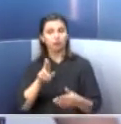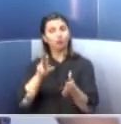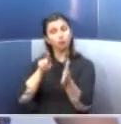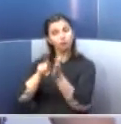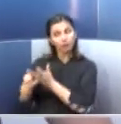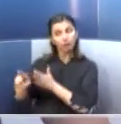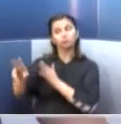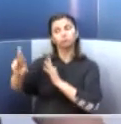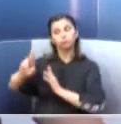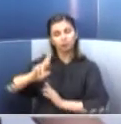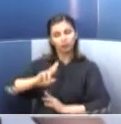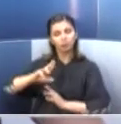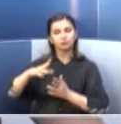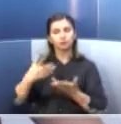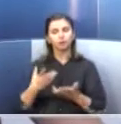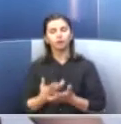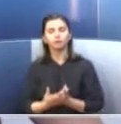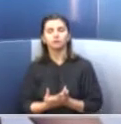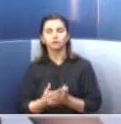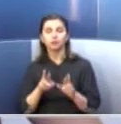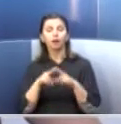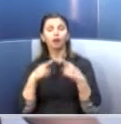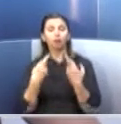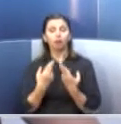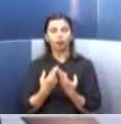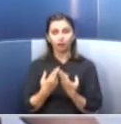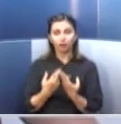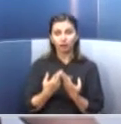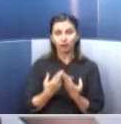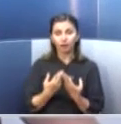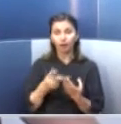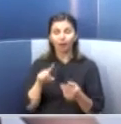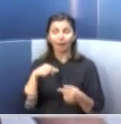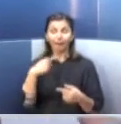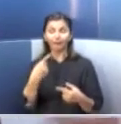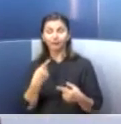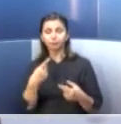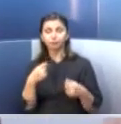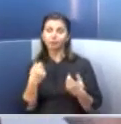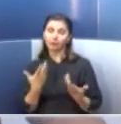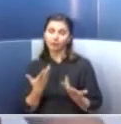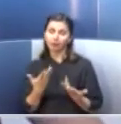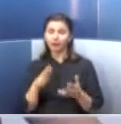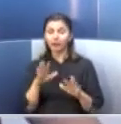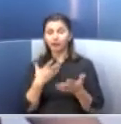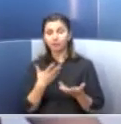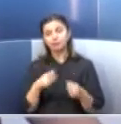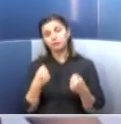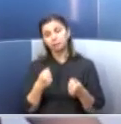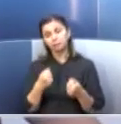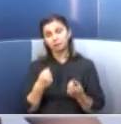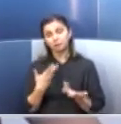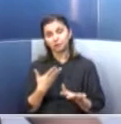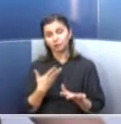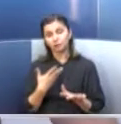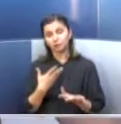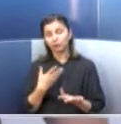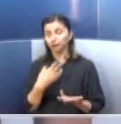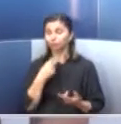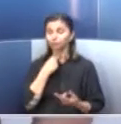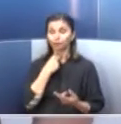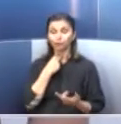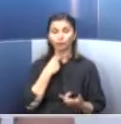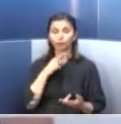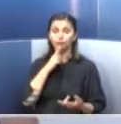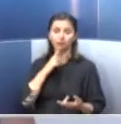outros momentos, tiveram que guardar os questionamentos para aprofundar um pouco mais e responder pontualmente cada